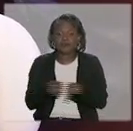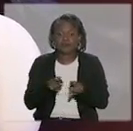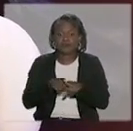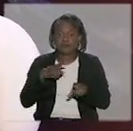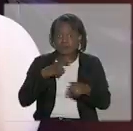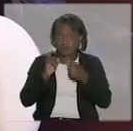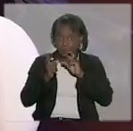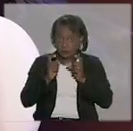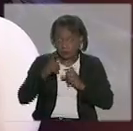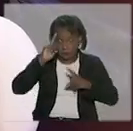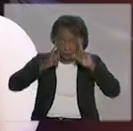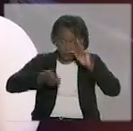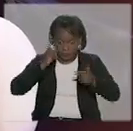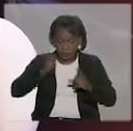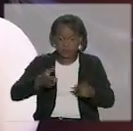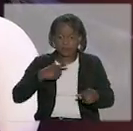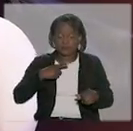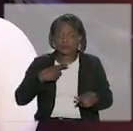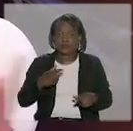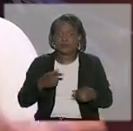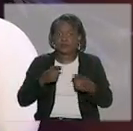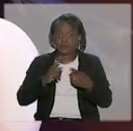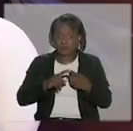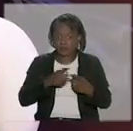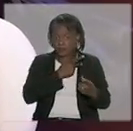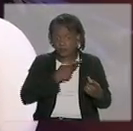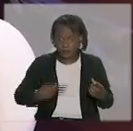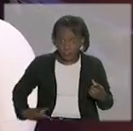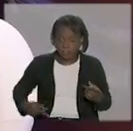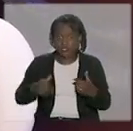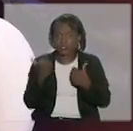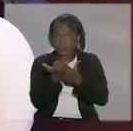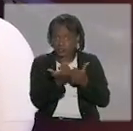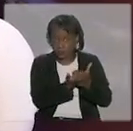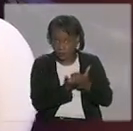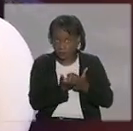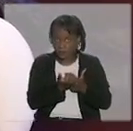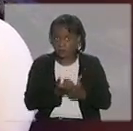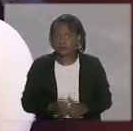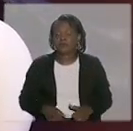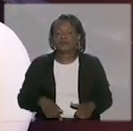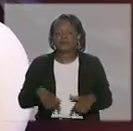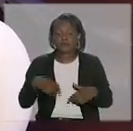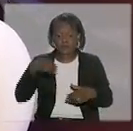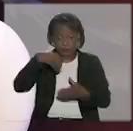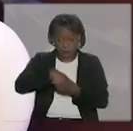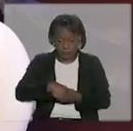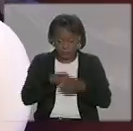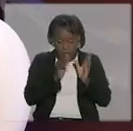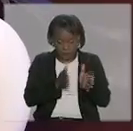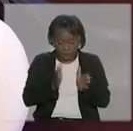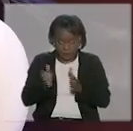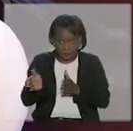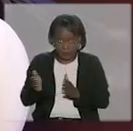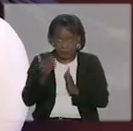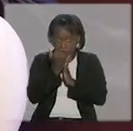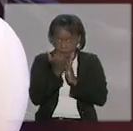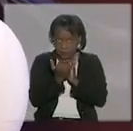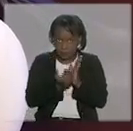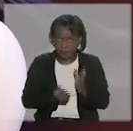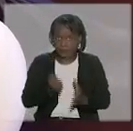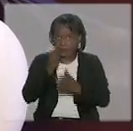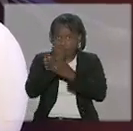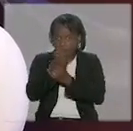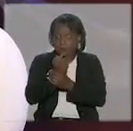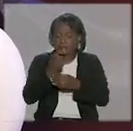nosso comitê executivo, que é composto pelo nosso presidente e os vice-presidentes. Dentro da estrutura de